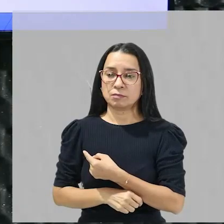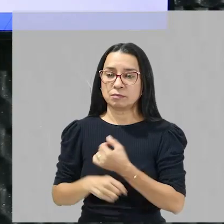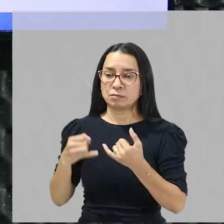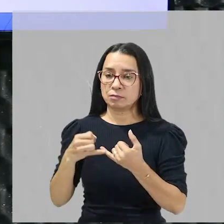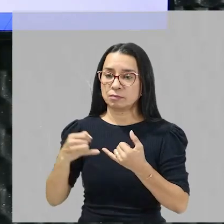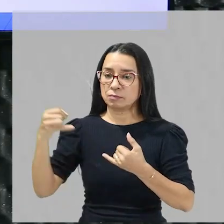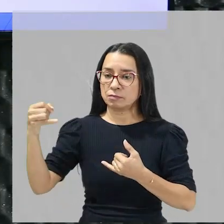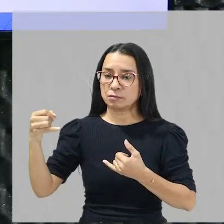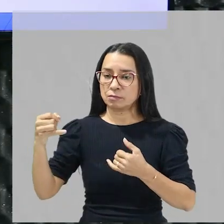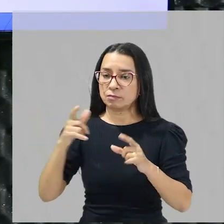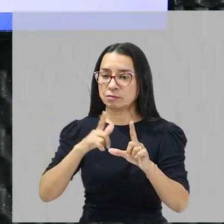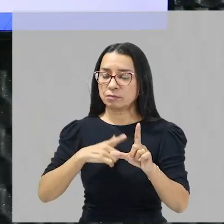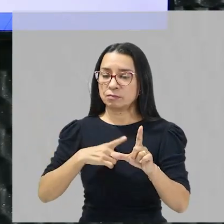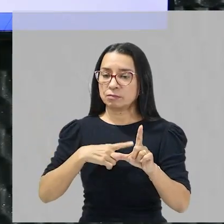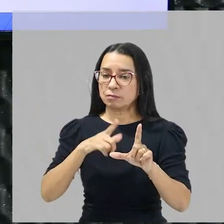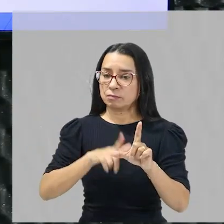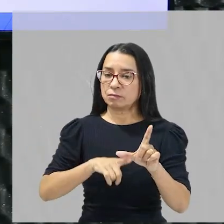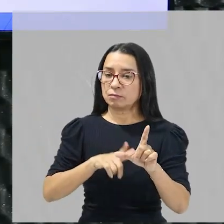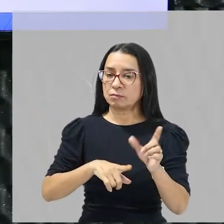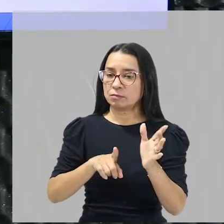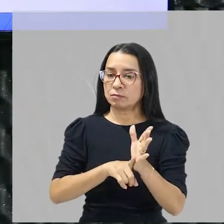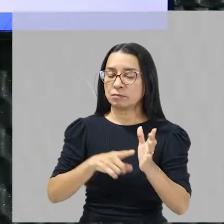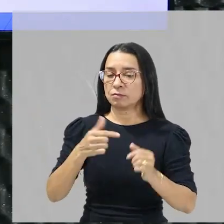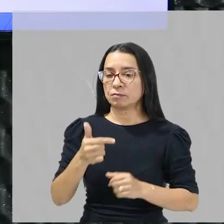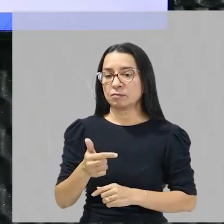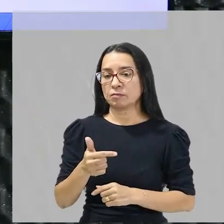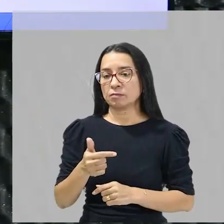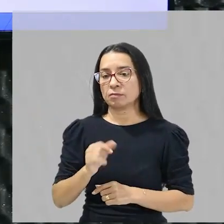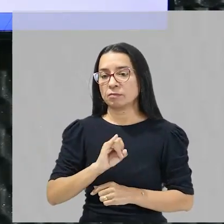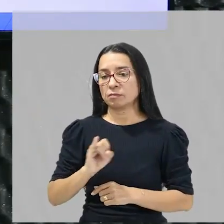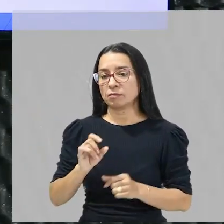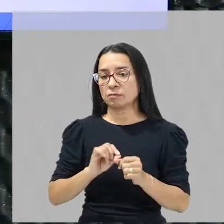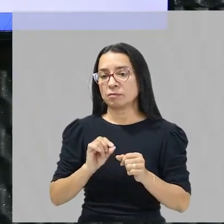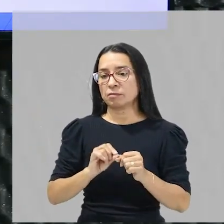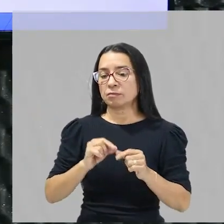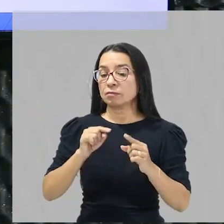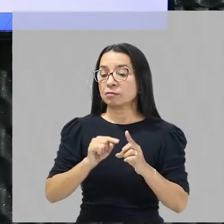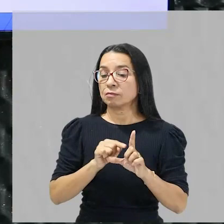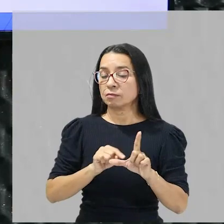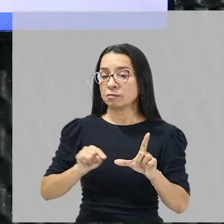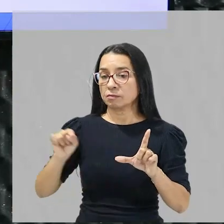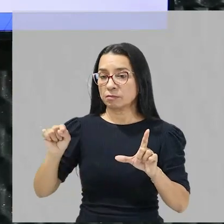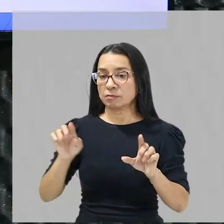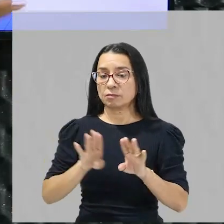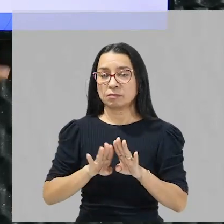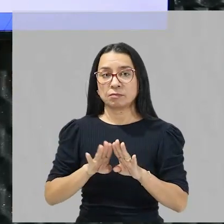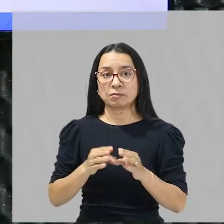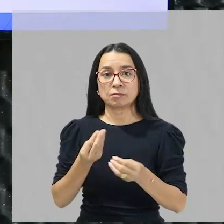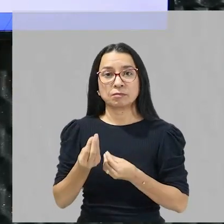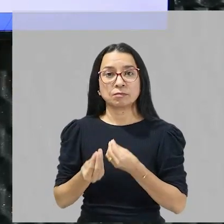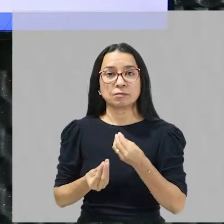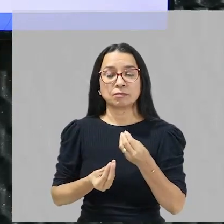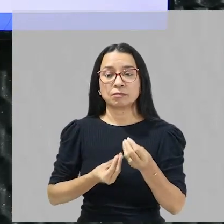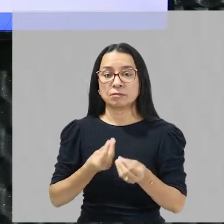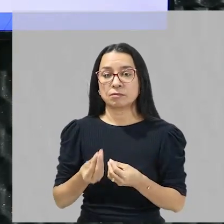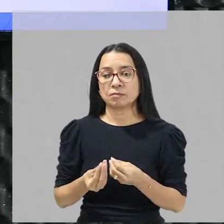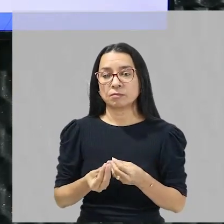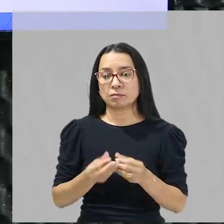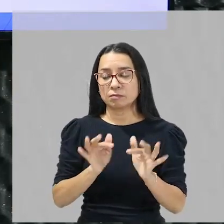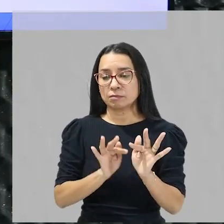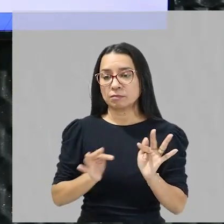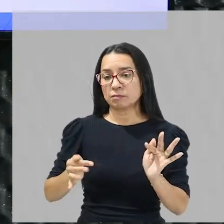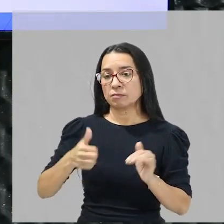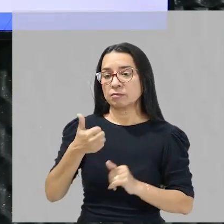a raiz, que é o menos 2. Se eu fosse construir o gráfico ficaria também, ó, por ser uma função agora do